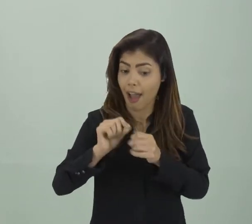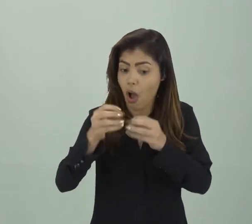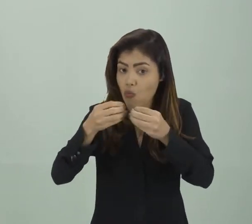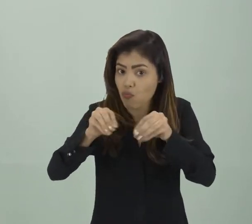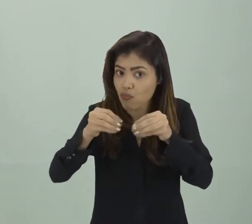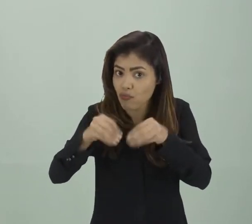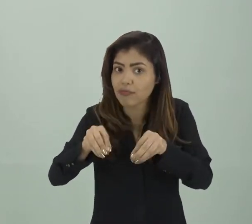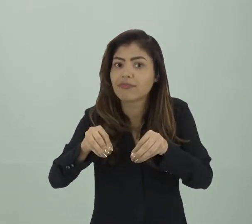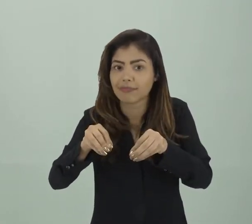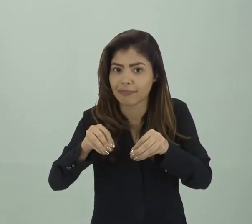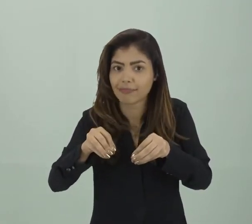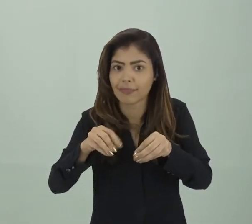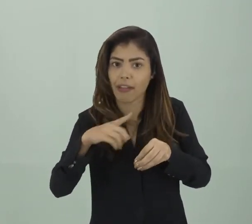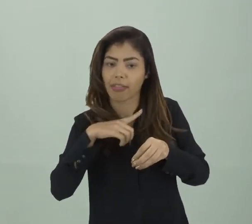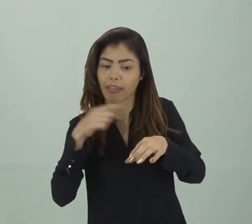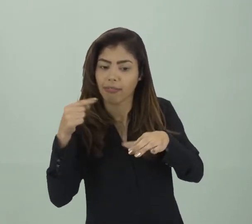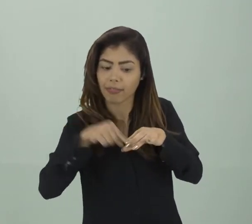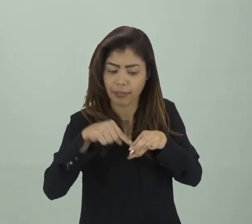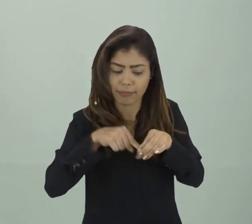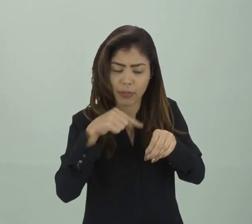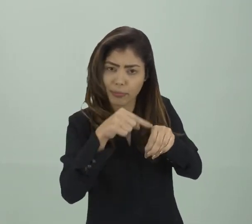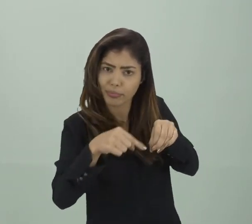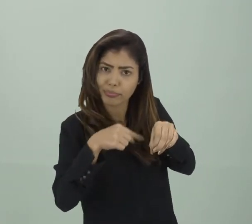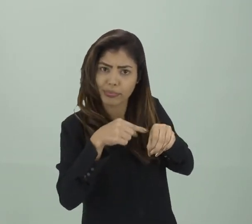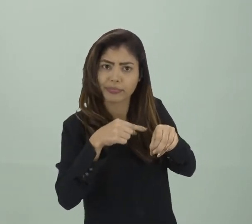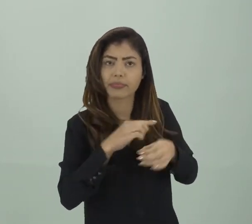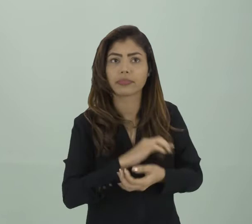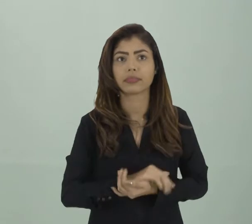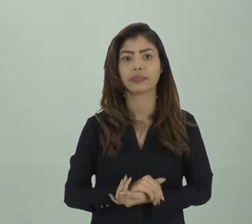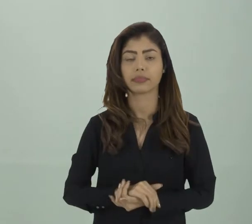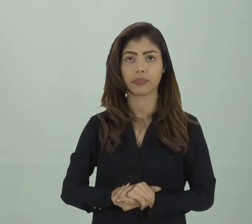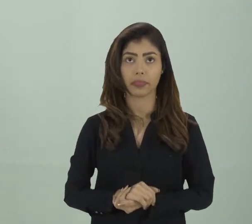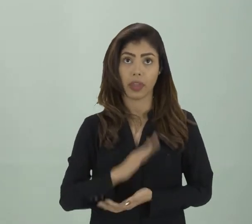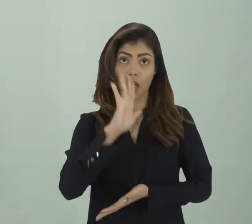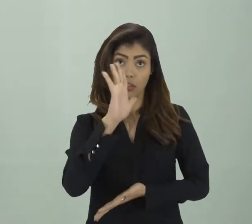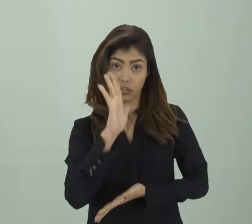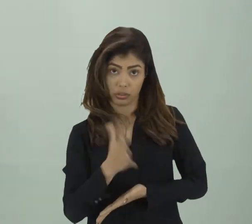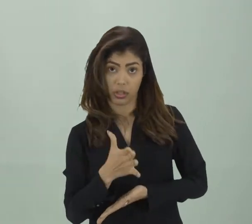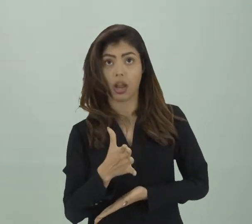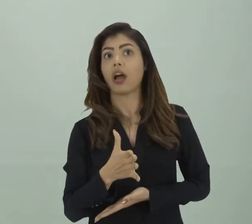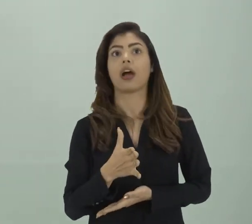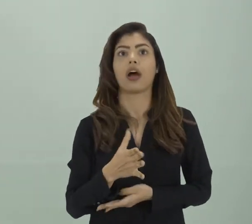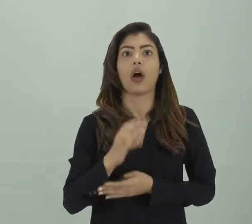ovo, certo? São dentro do ovo, ok? E já os